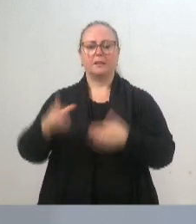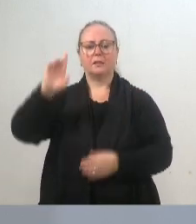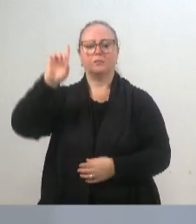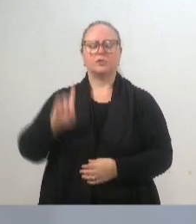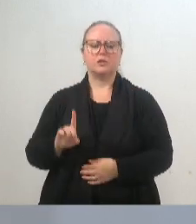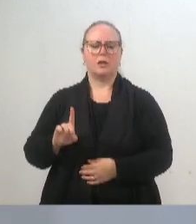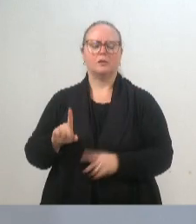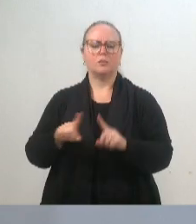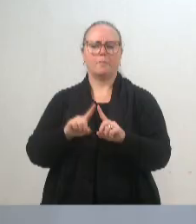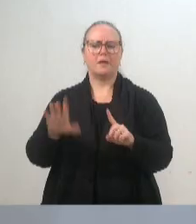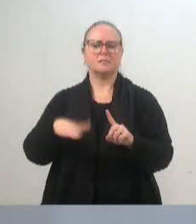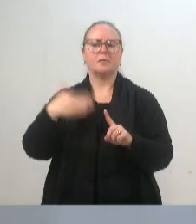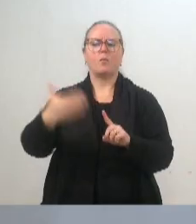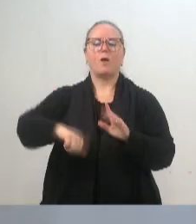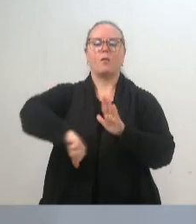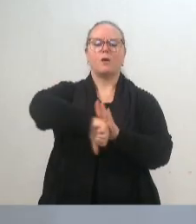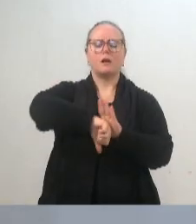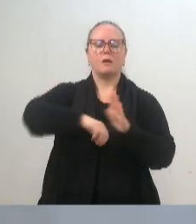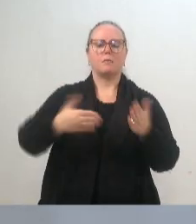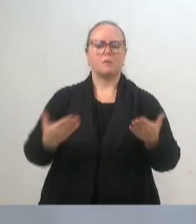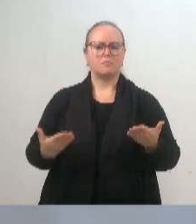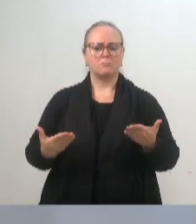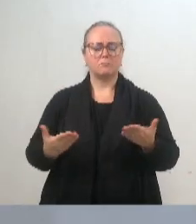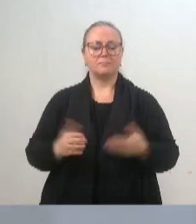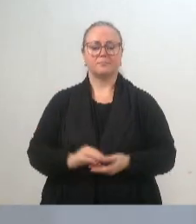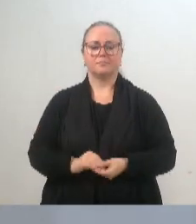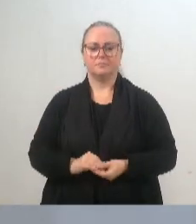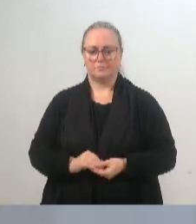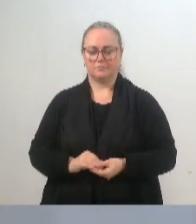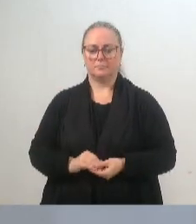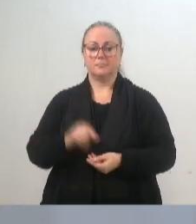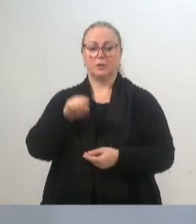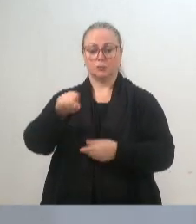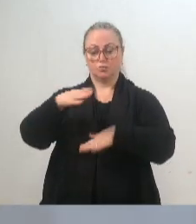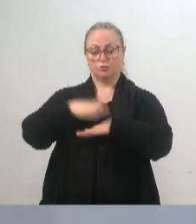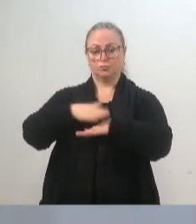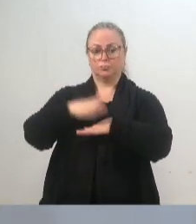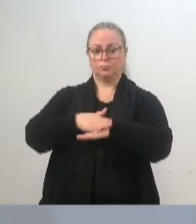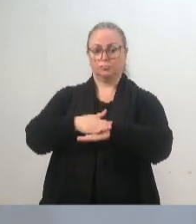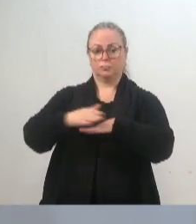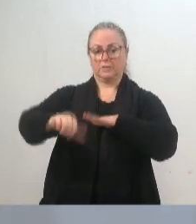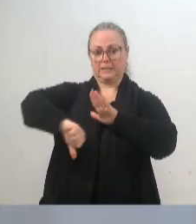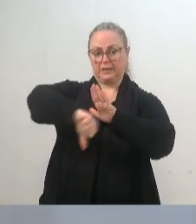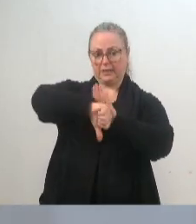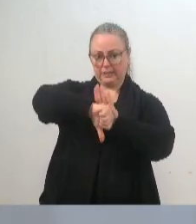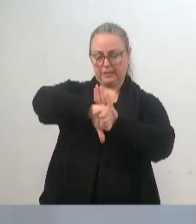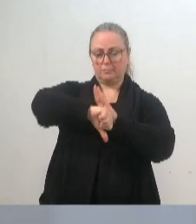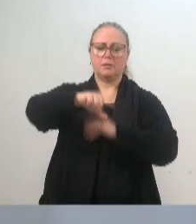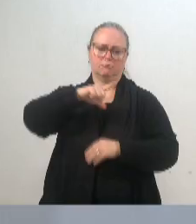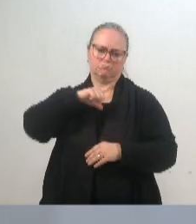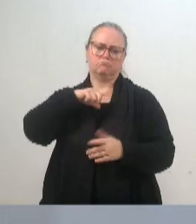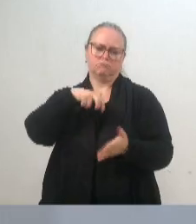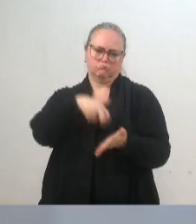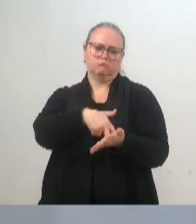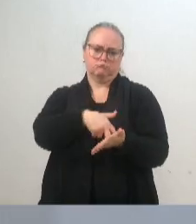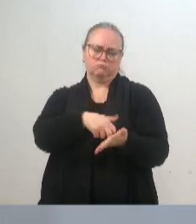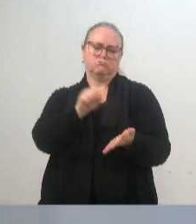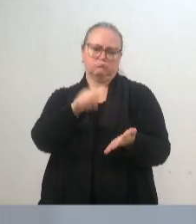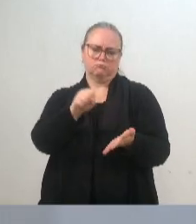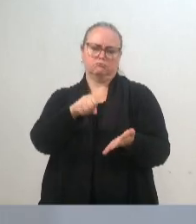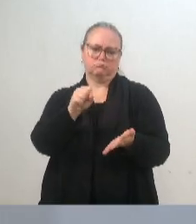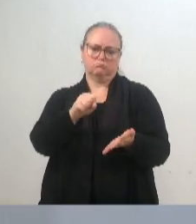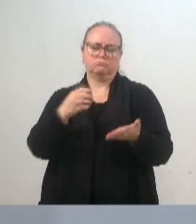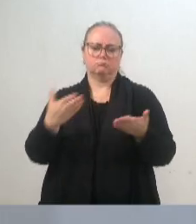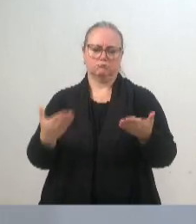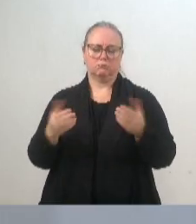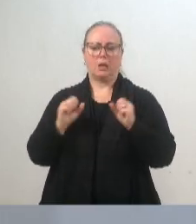direito? Porque é assim, né, senhoras e senhores, quando você comete um crime, você tem uma pena. E essa pena ela pode